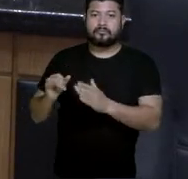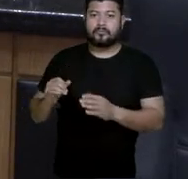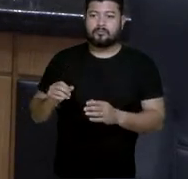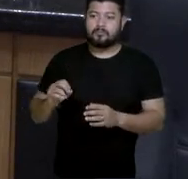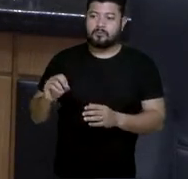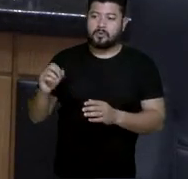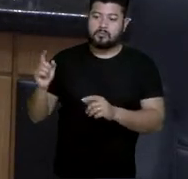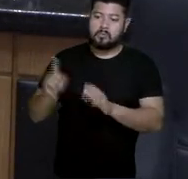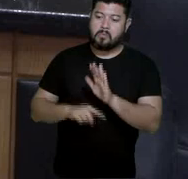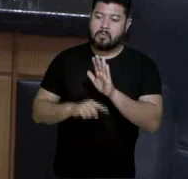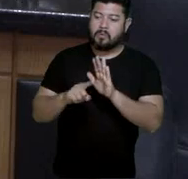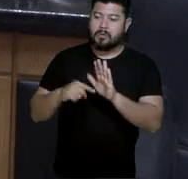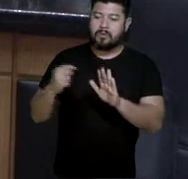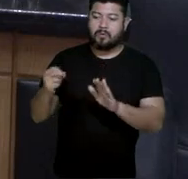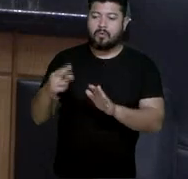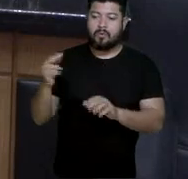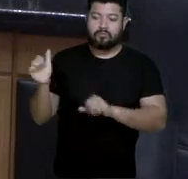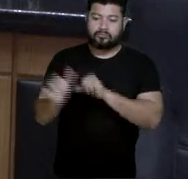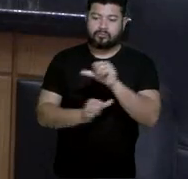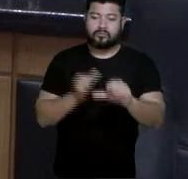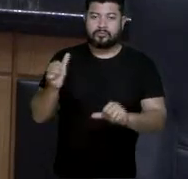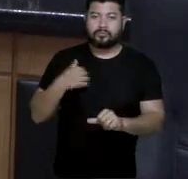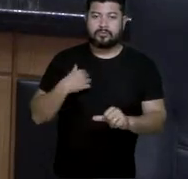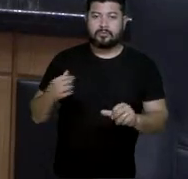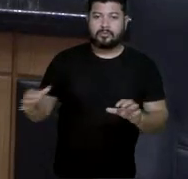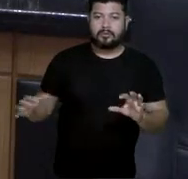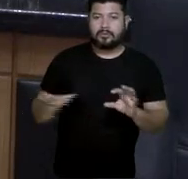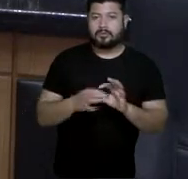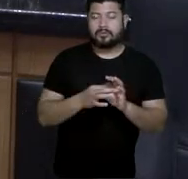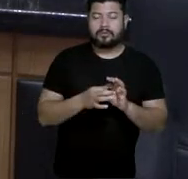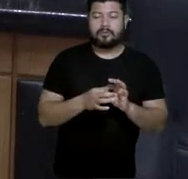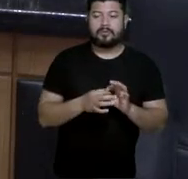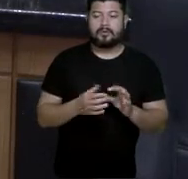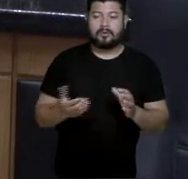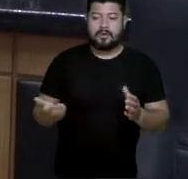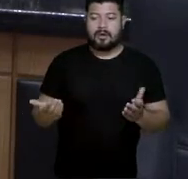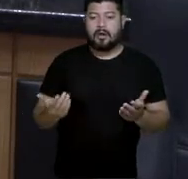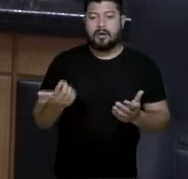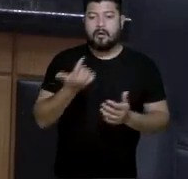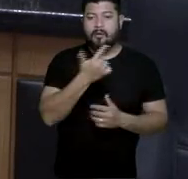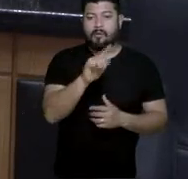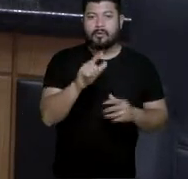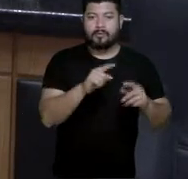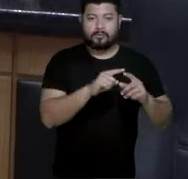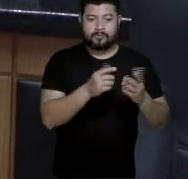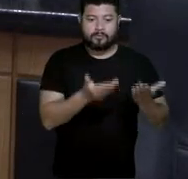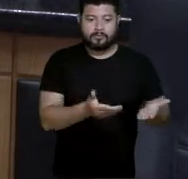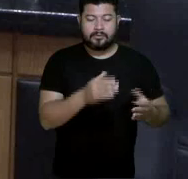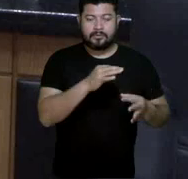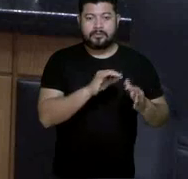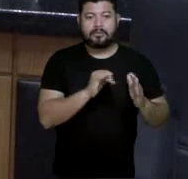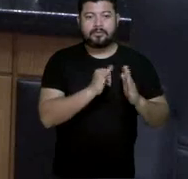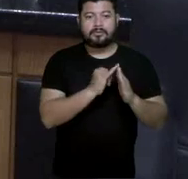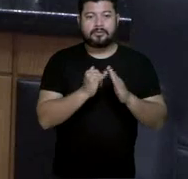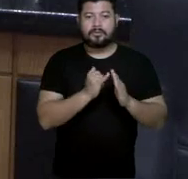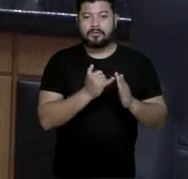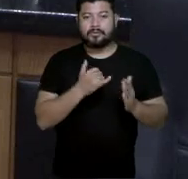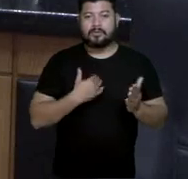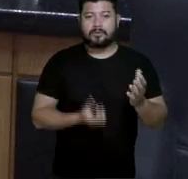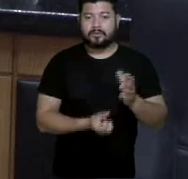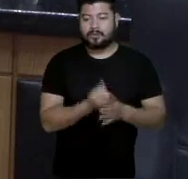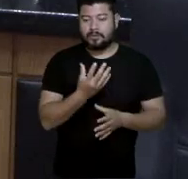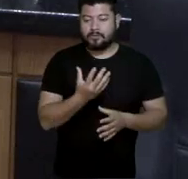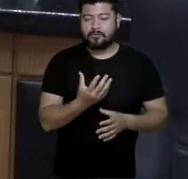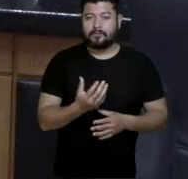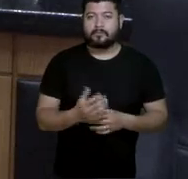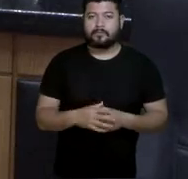transformado ficarão vinculados ao órgão que absorver ou suceder. Então, eu quero chamar a atenção aqui, nós não estamos definindo